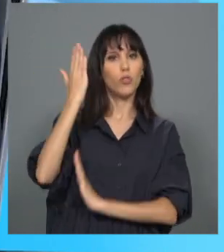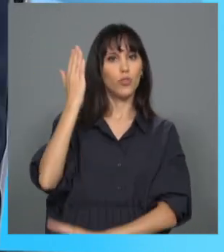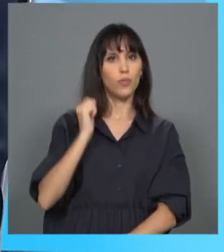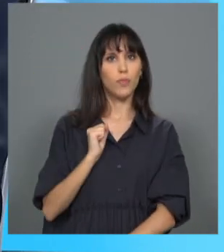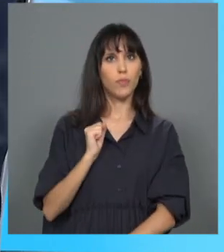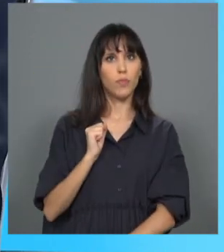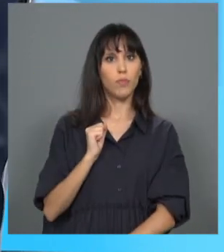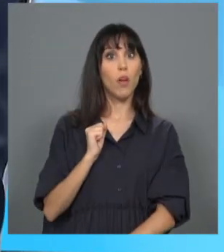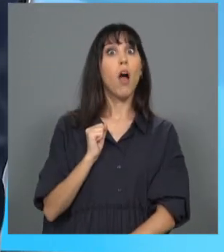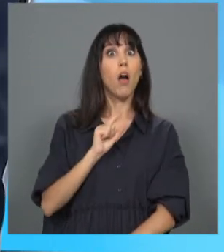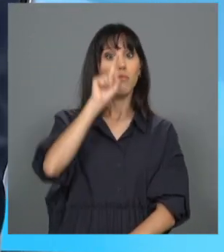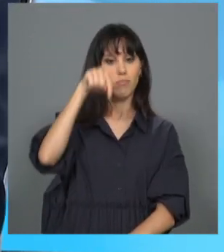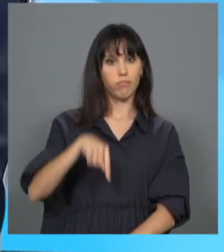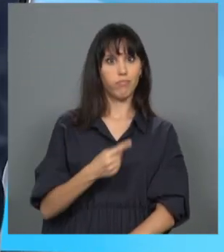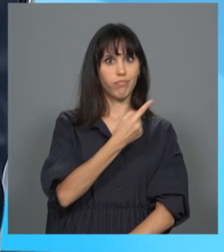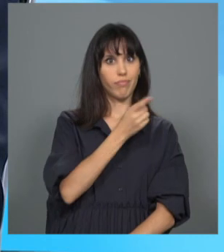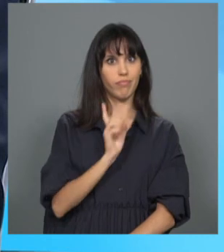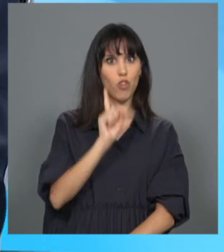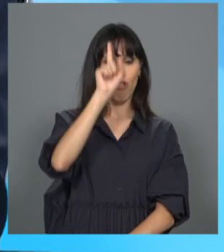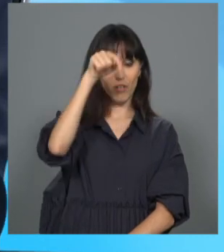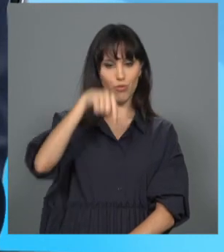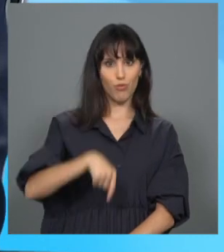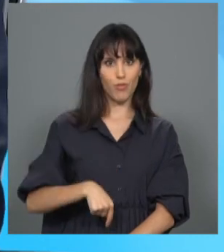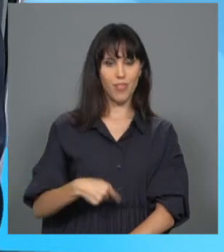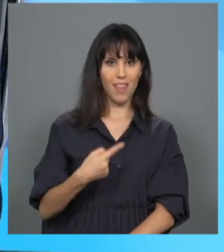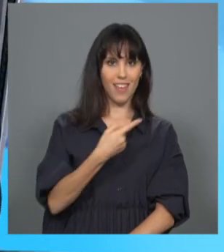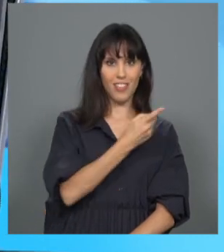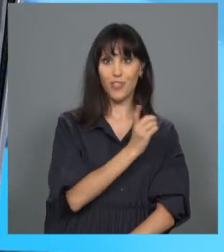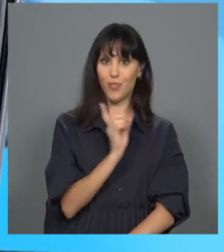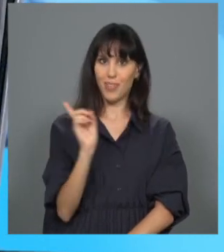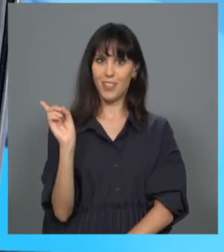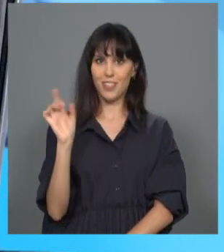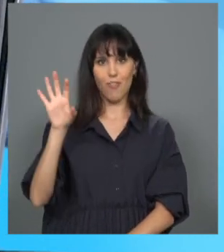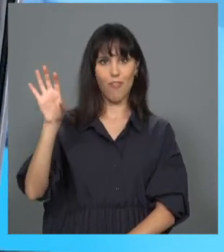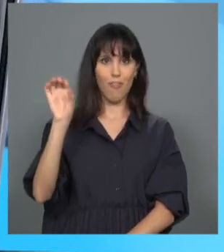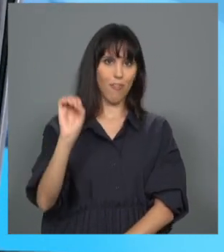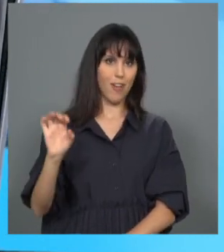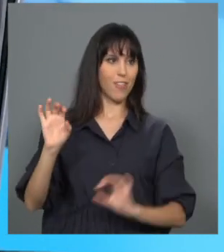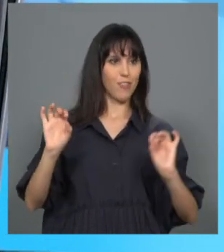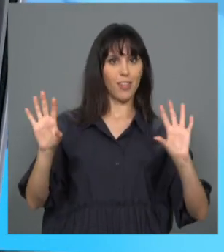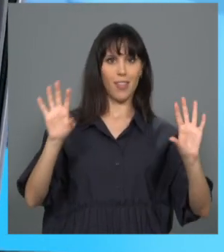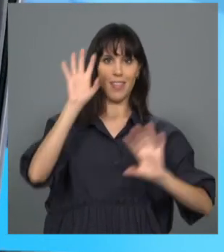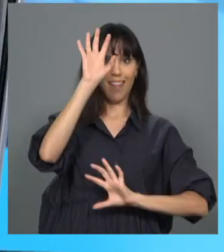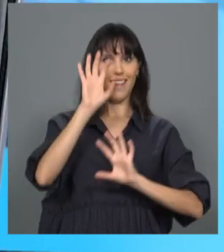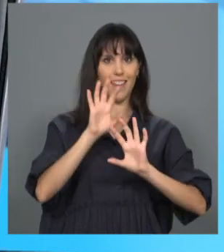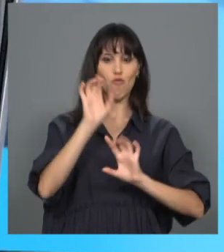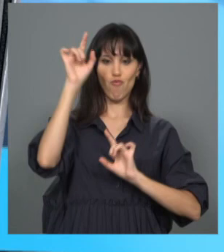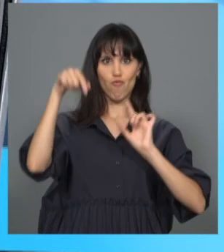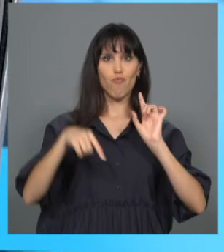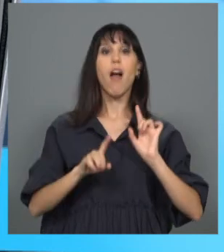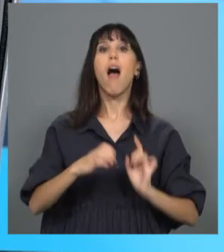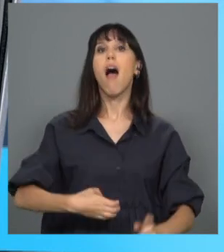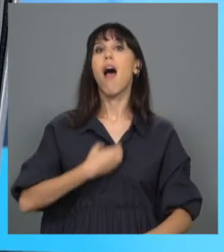os 4 pontos cardeais. Norte, Sul, Oriente e Ocidente. Isto é, símbolo